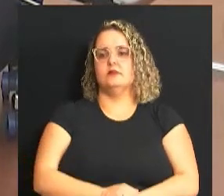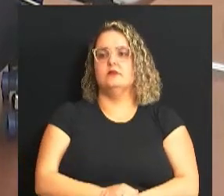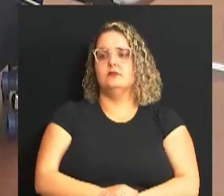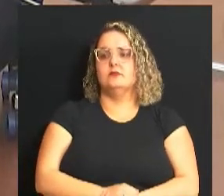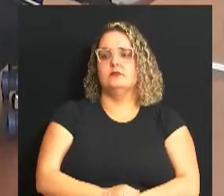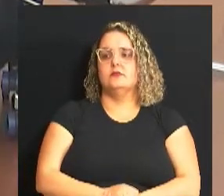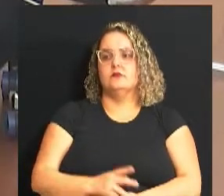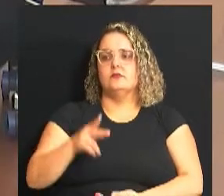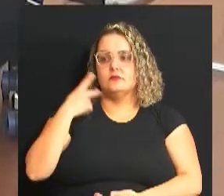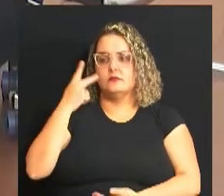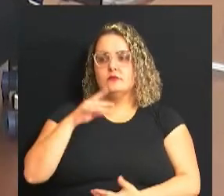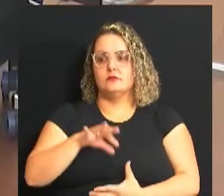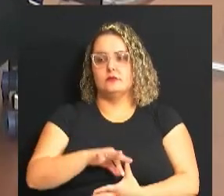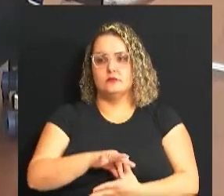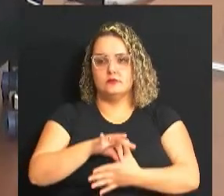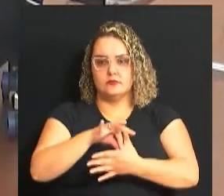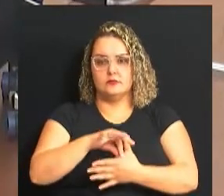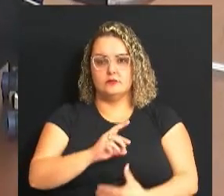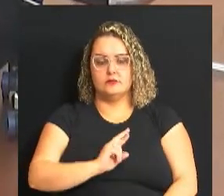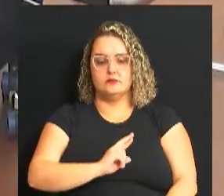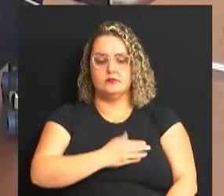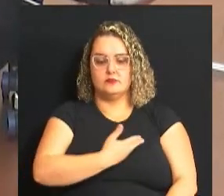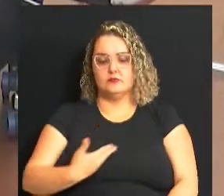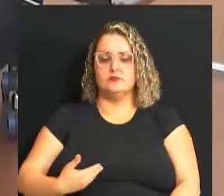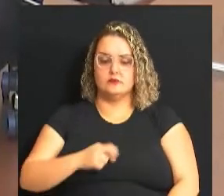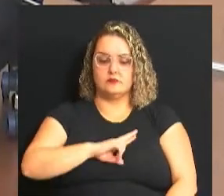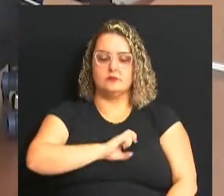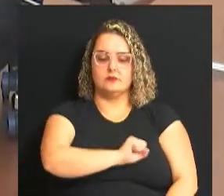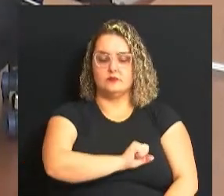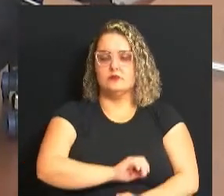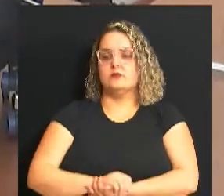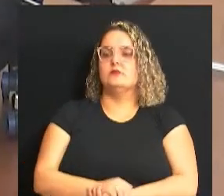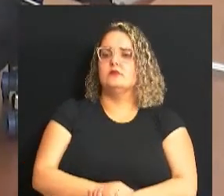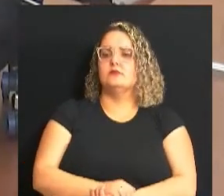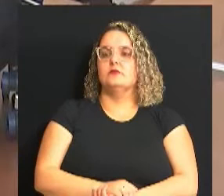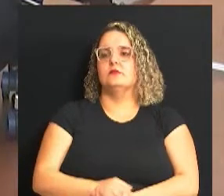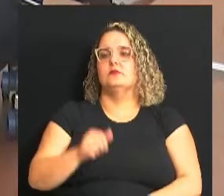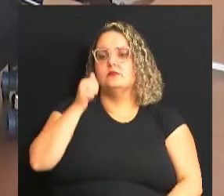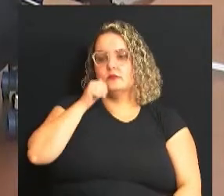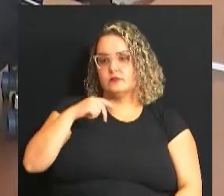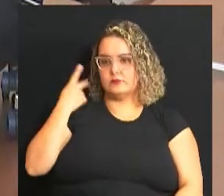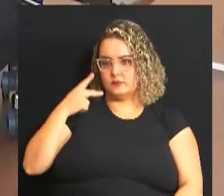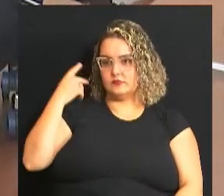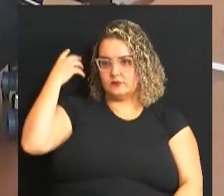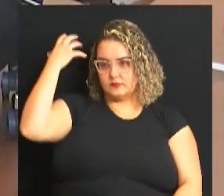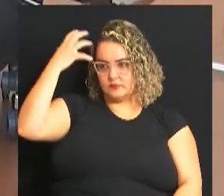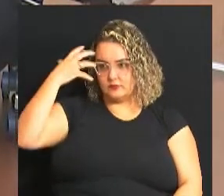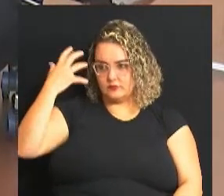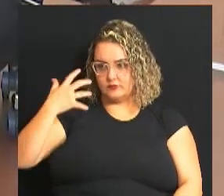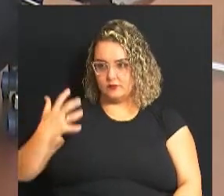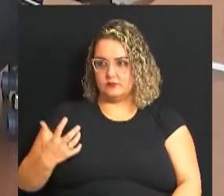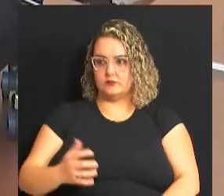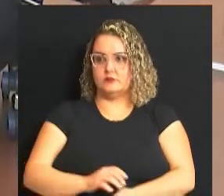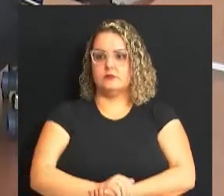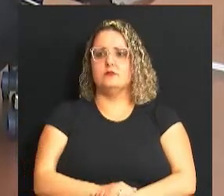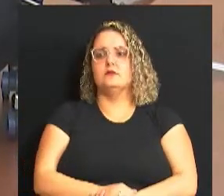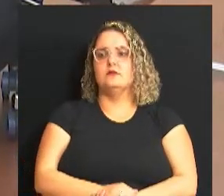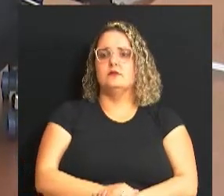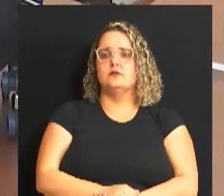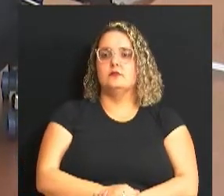Luiz Carlos Rossini, líder do governo, a vereadora Guida